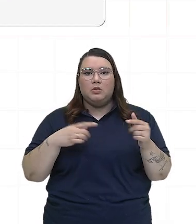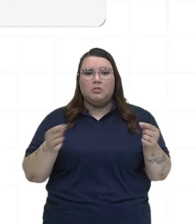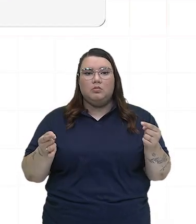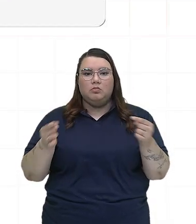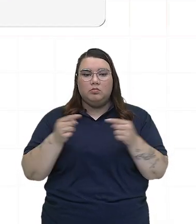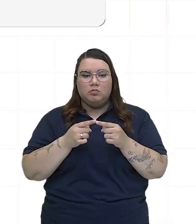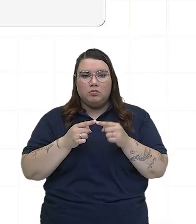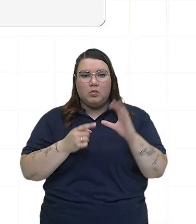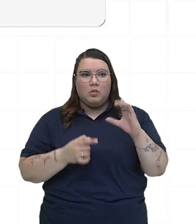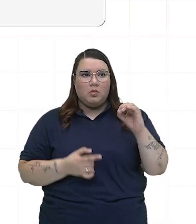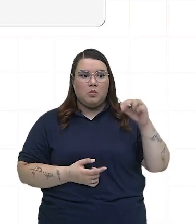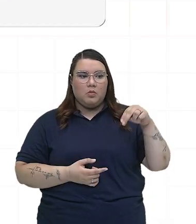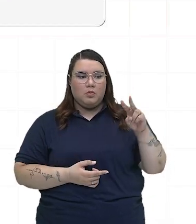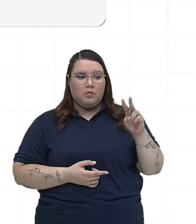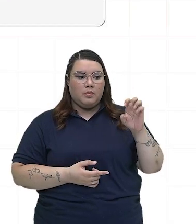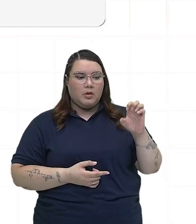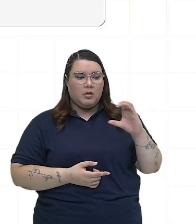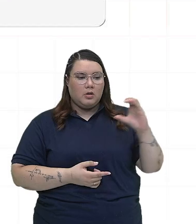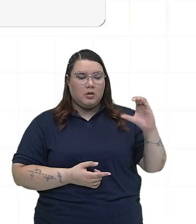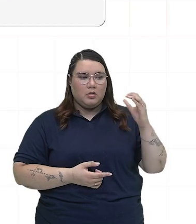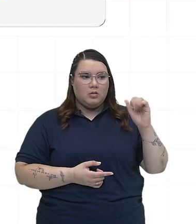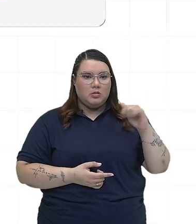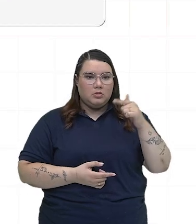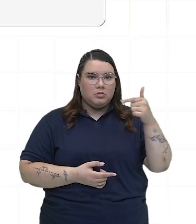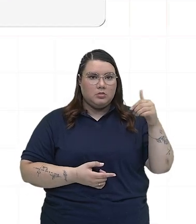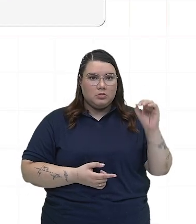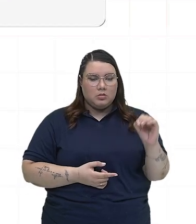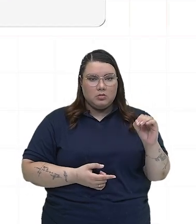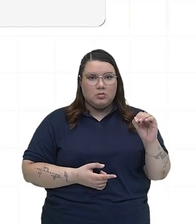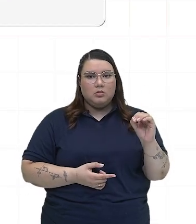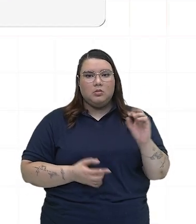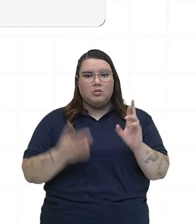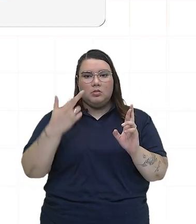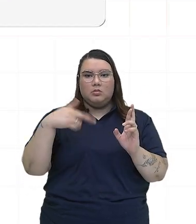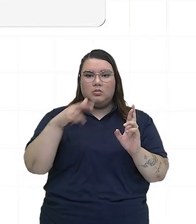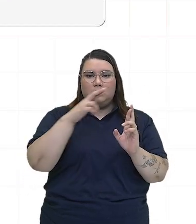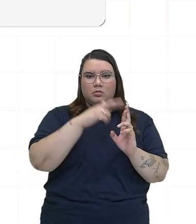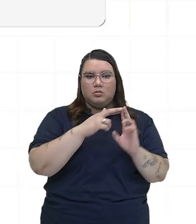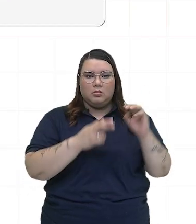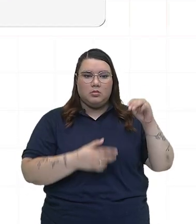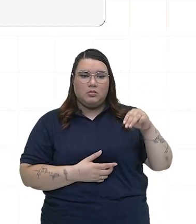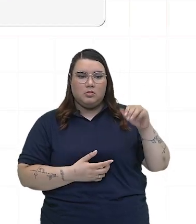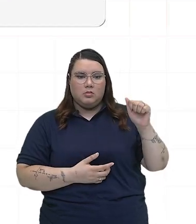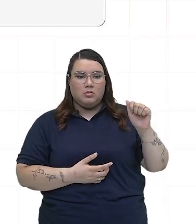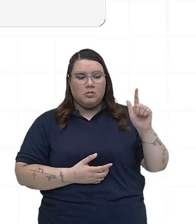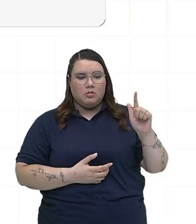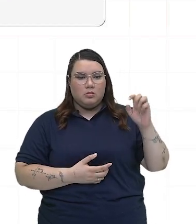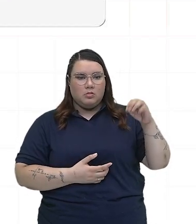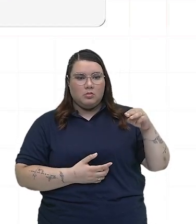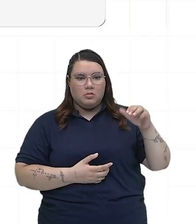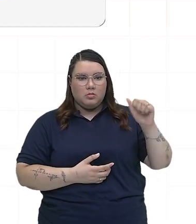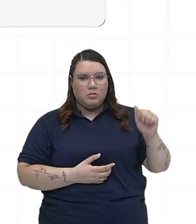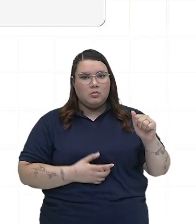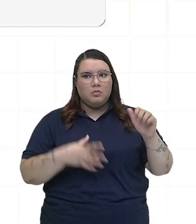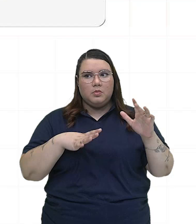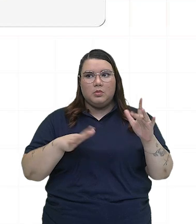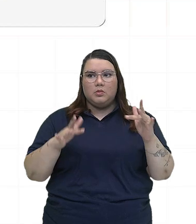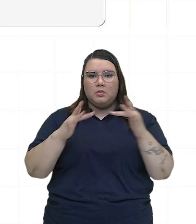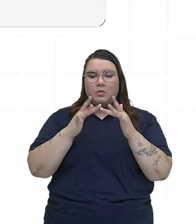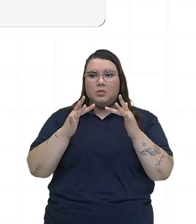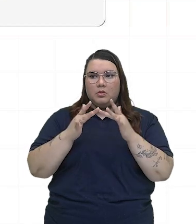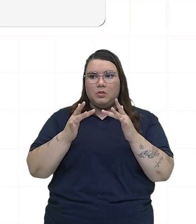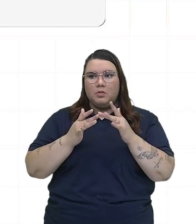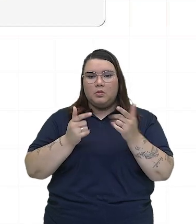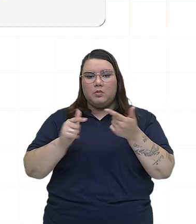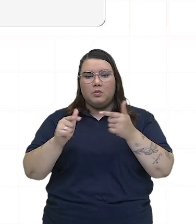em convecção no manto, nós dizemos que o nome dele, né, nós nos referimos ao magma, porque ele entra em contato